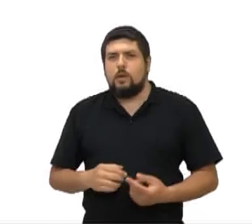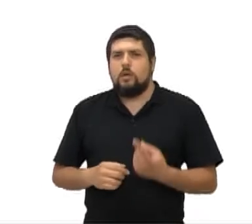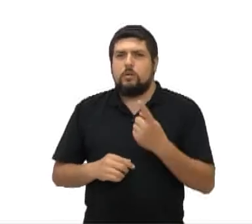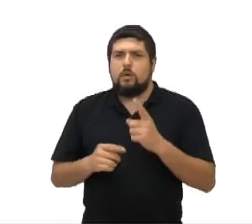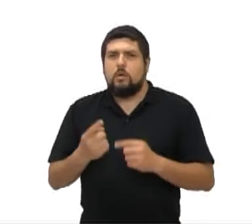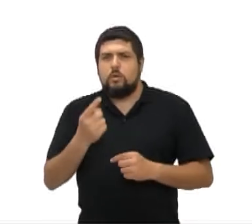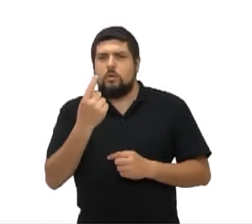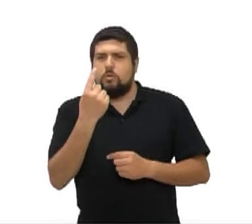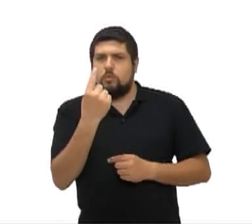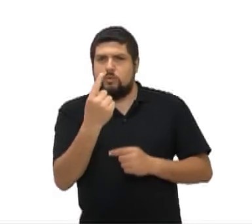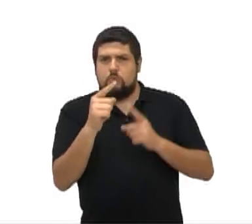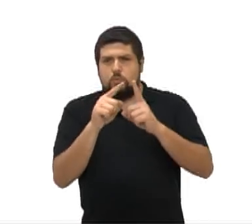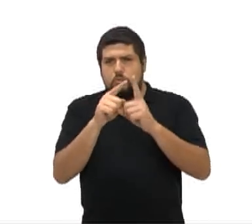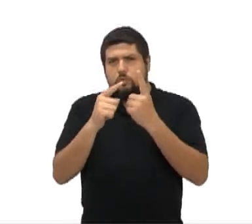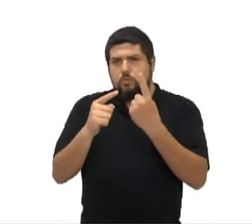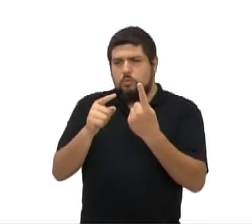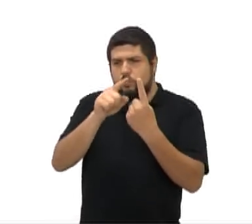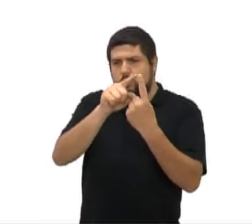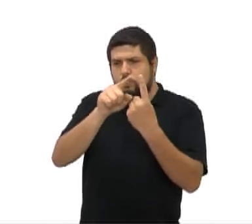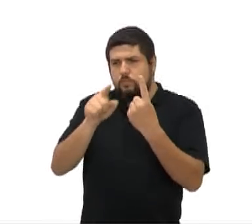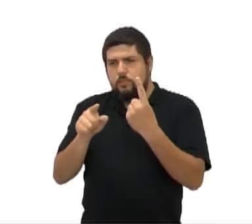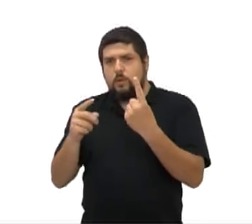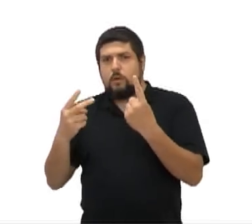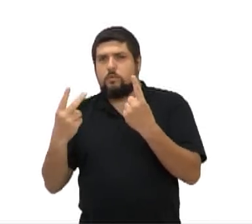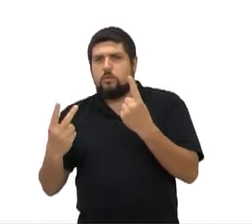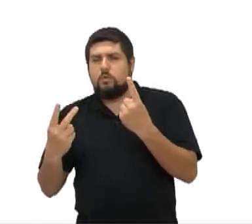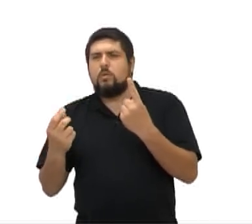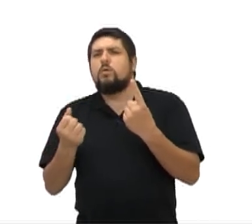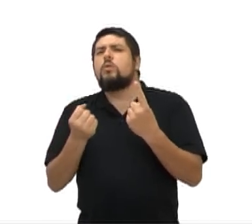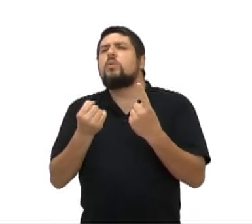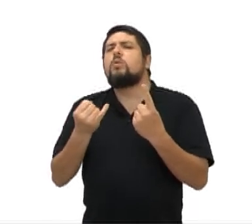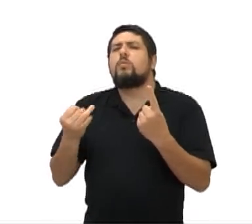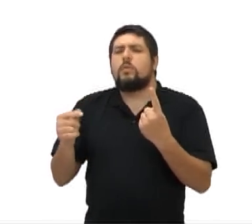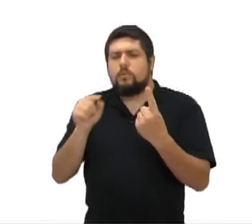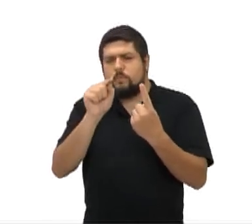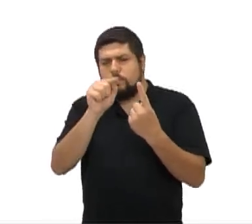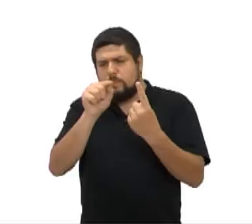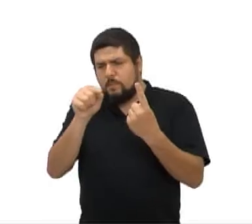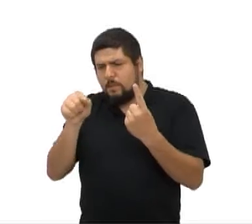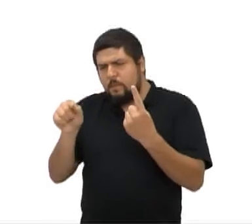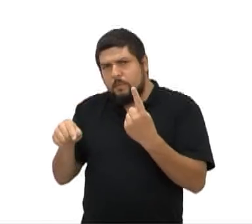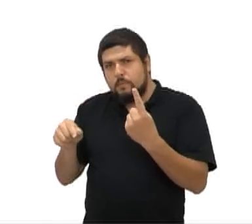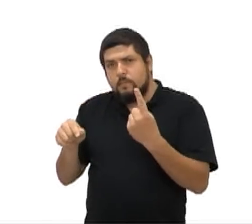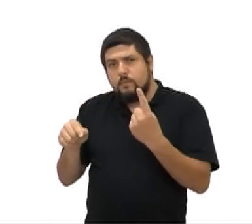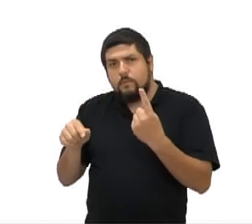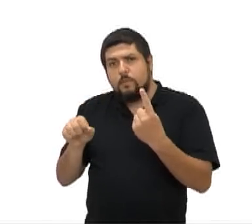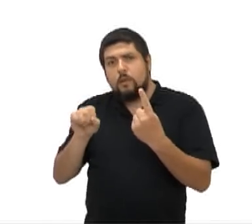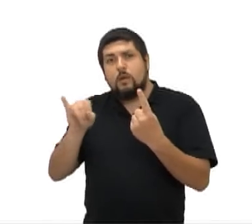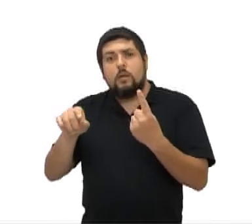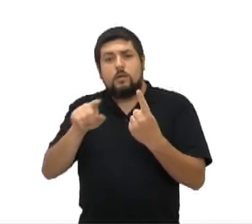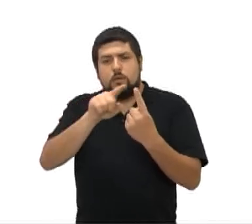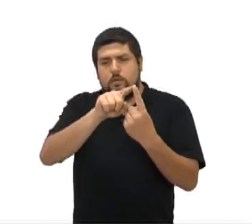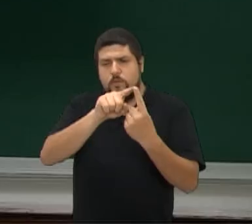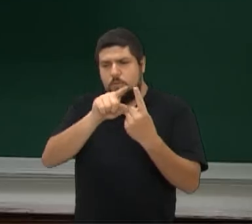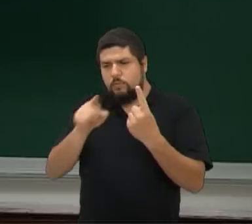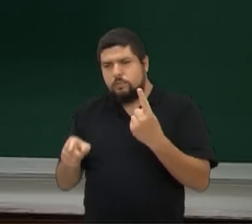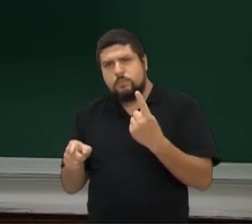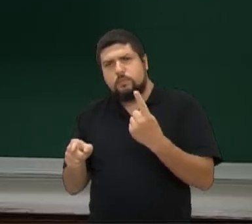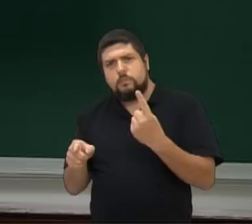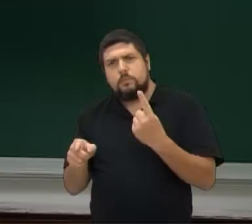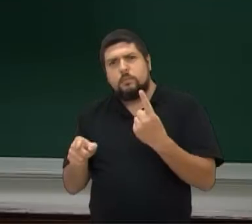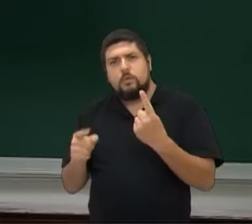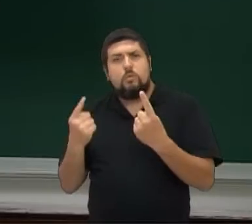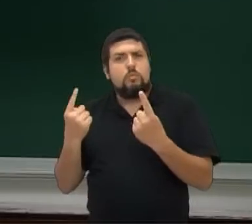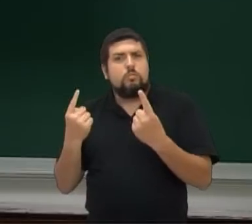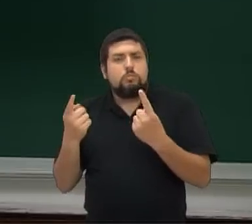casa 2, quantos graus eu ando, tá? Se eu andei apenas uma casa, eu vou fazer 30 graus